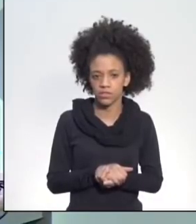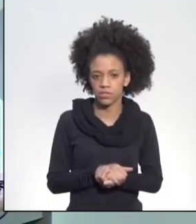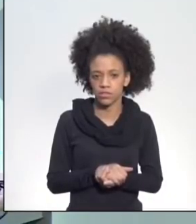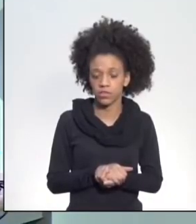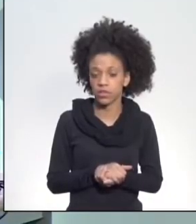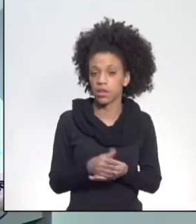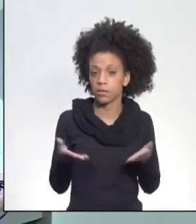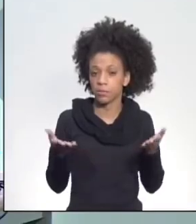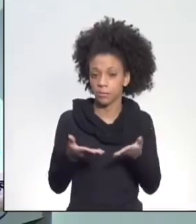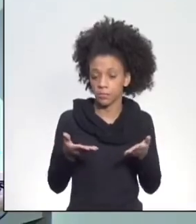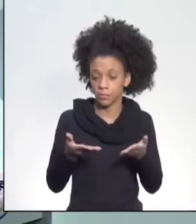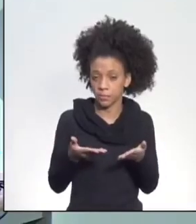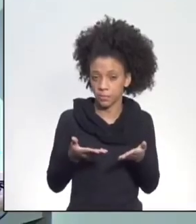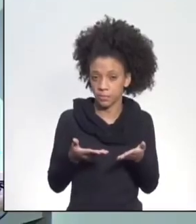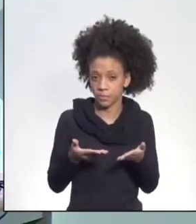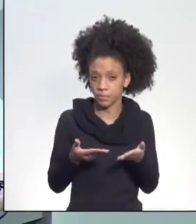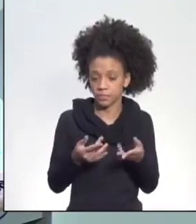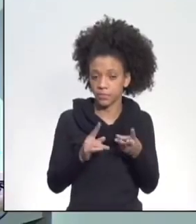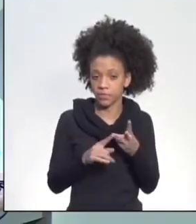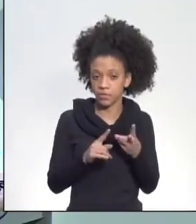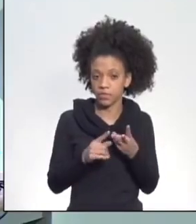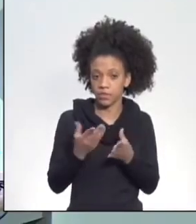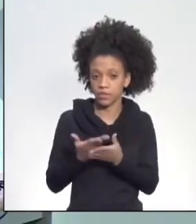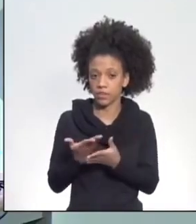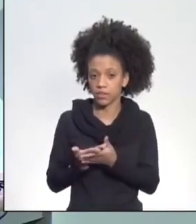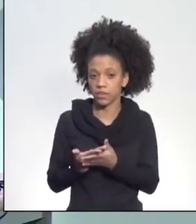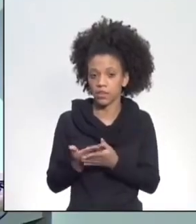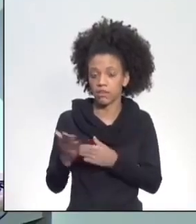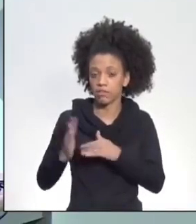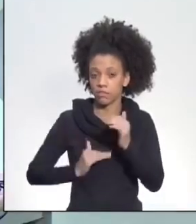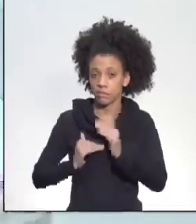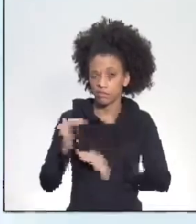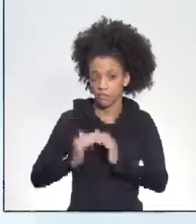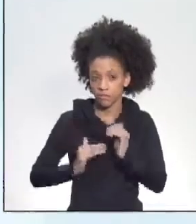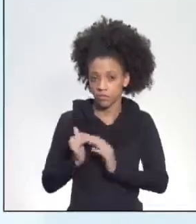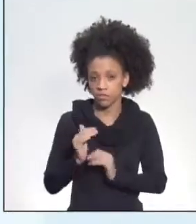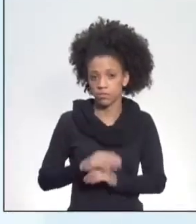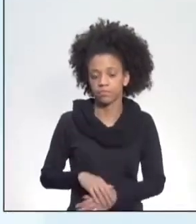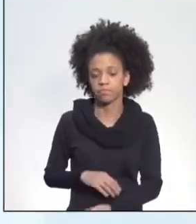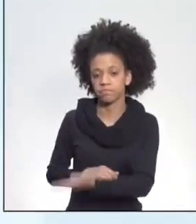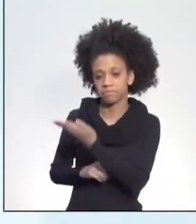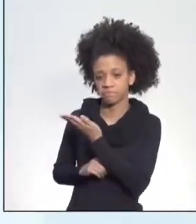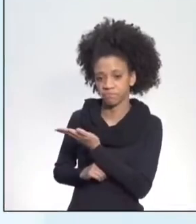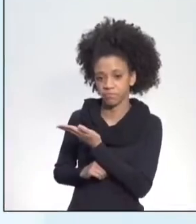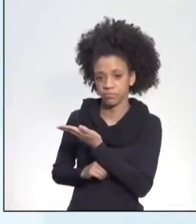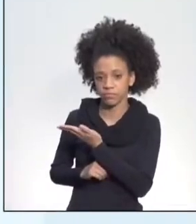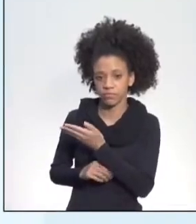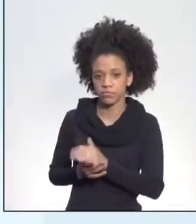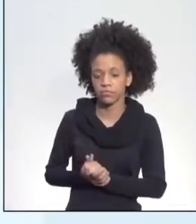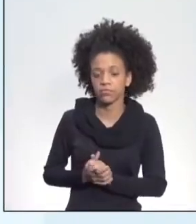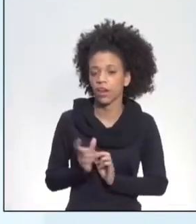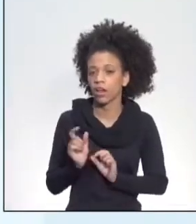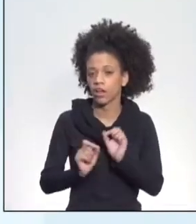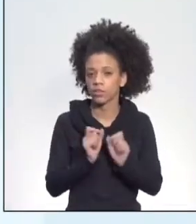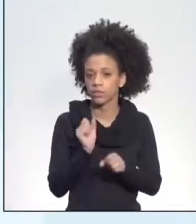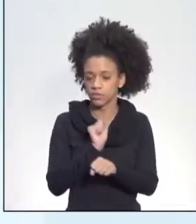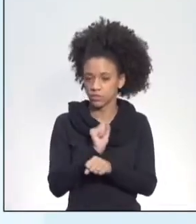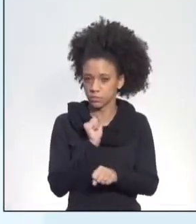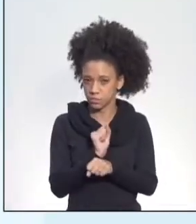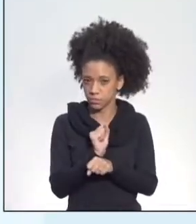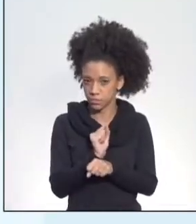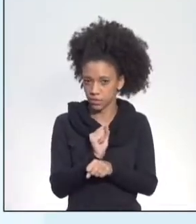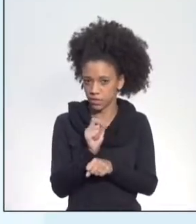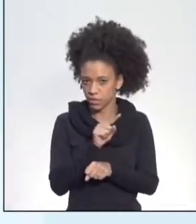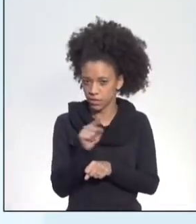Essa primeira aula, essa terceira aula, a gente vai falar sobre as habilidades, tá? A nossa habilidade de hoje, ou seja, aquilo que a gente espera que